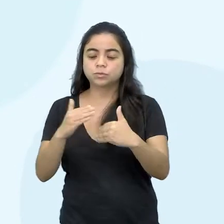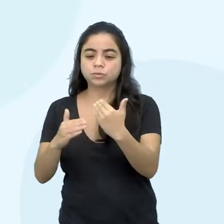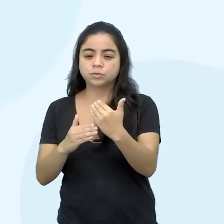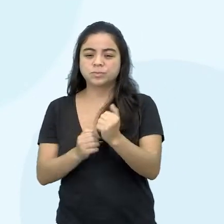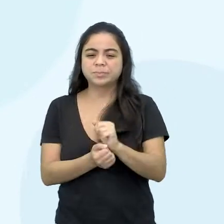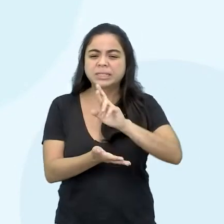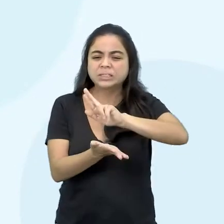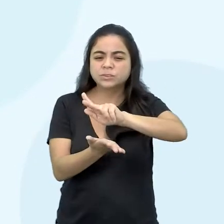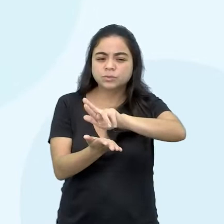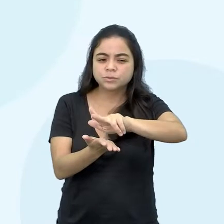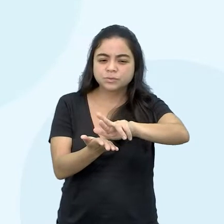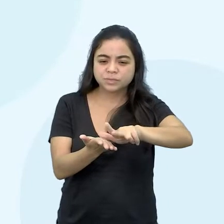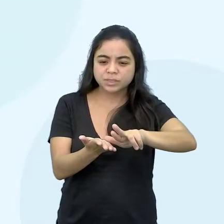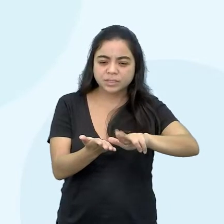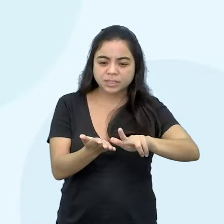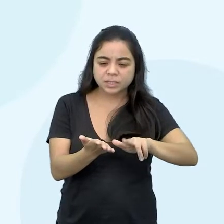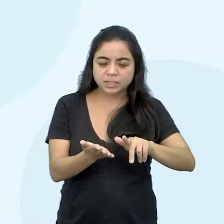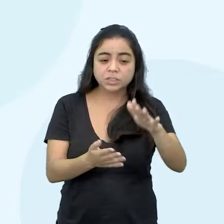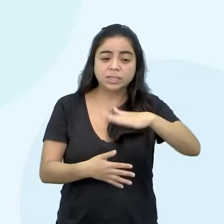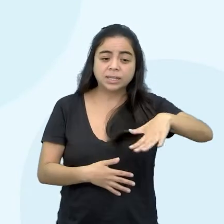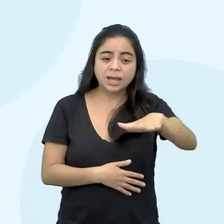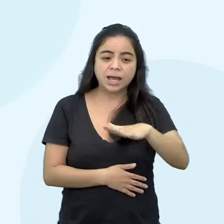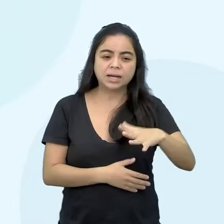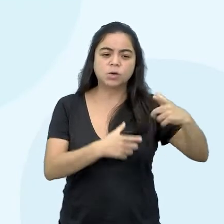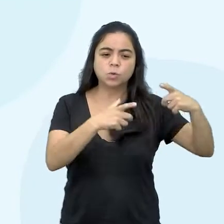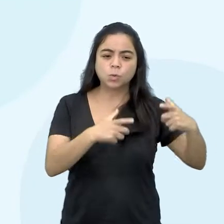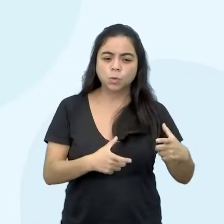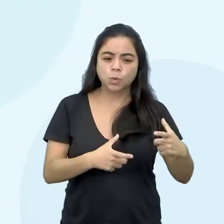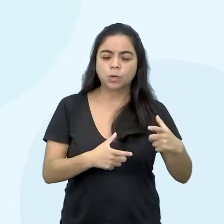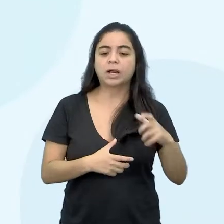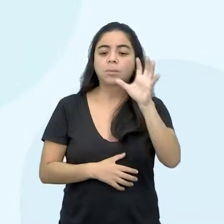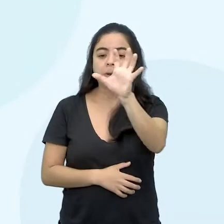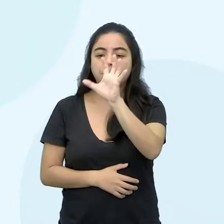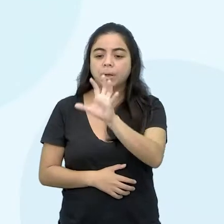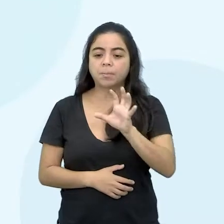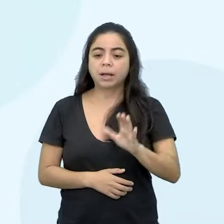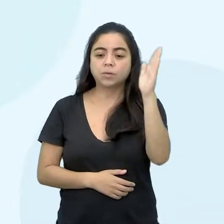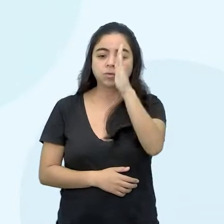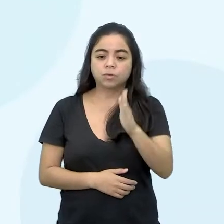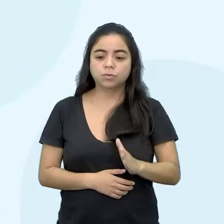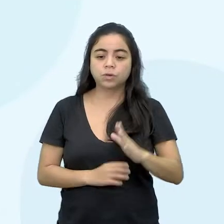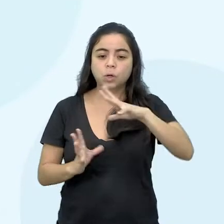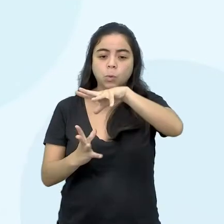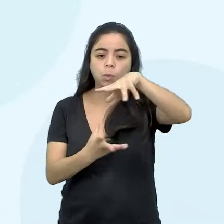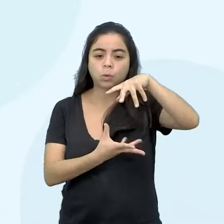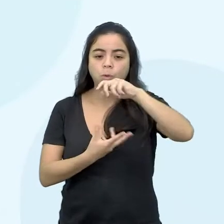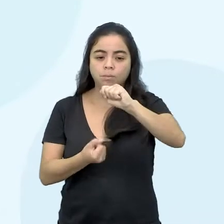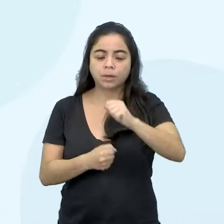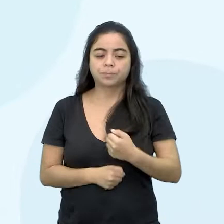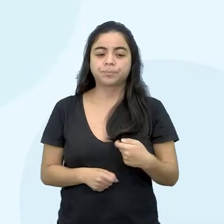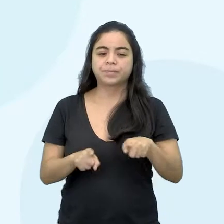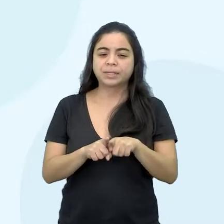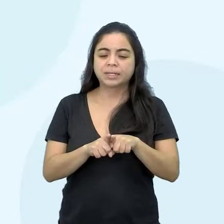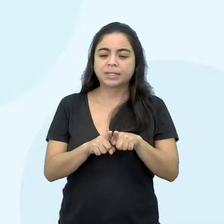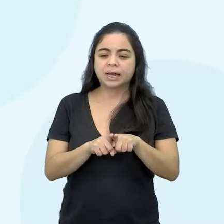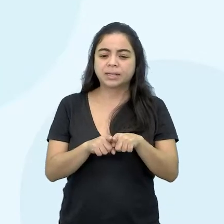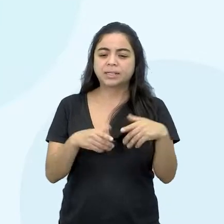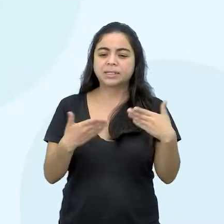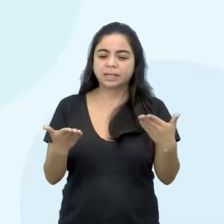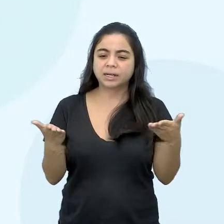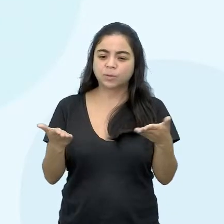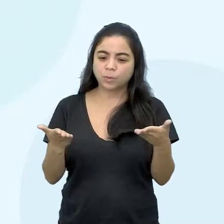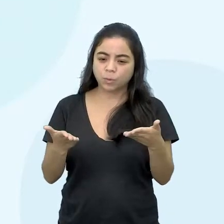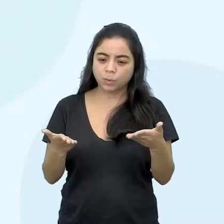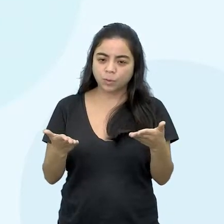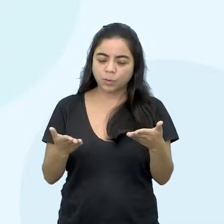diferentes naturezas, em âmbitos local, regional, nacional, global. E a ideia, né,